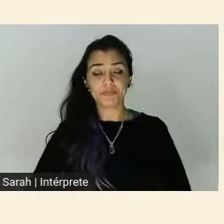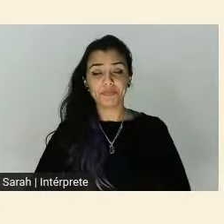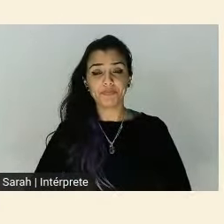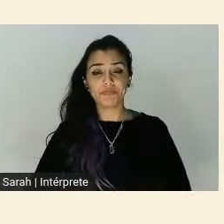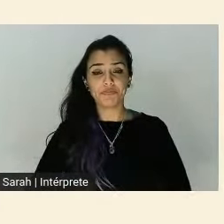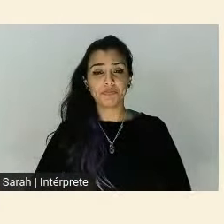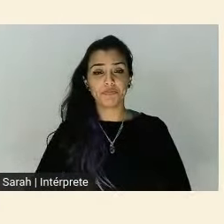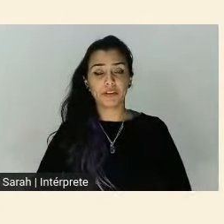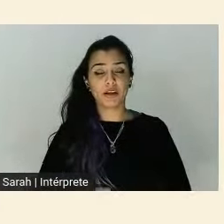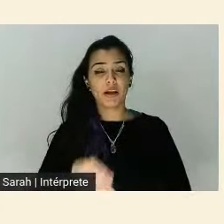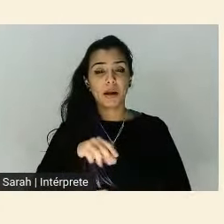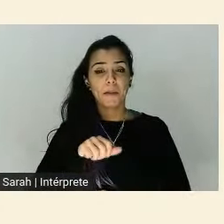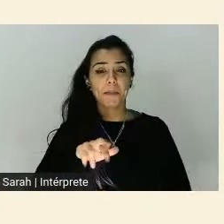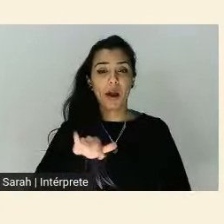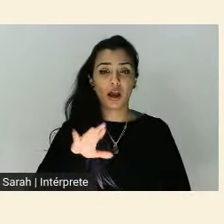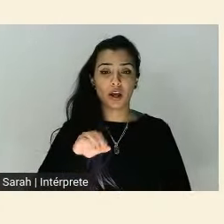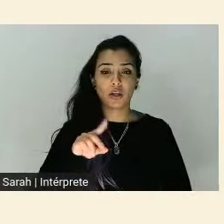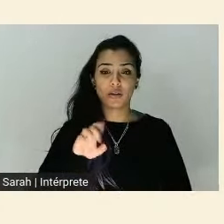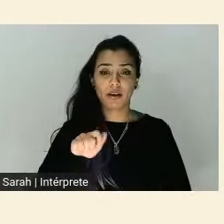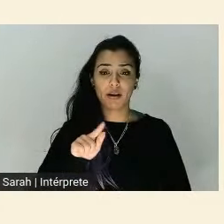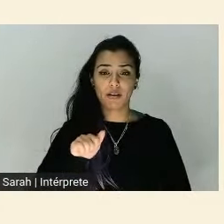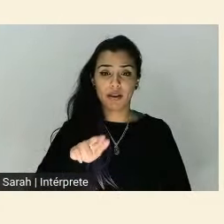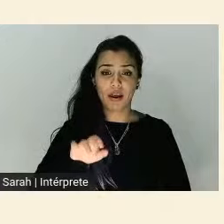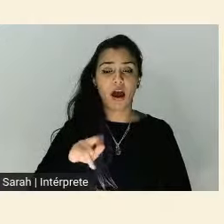de Mário de Andrade pela Amazônia.